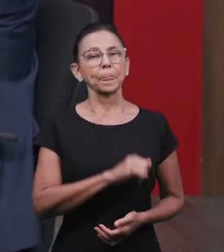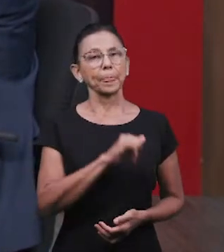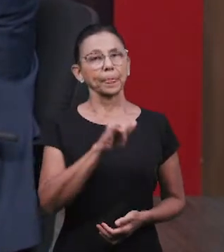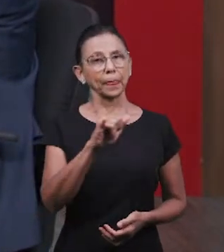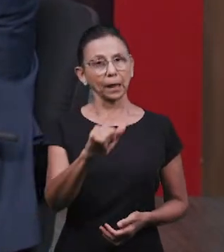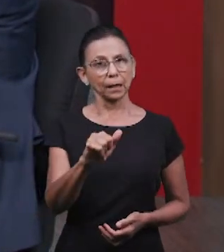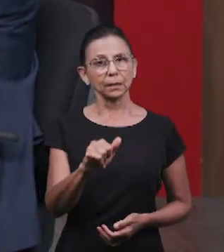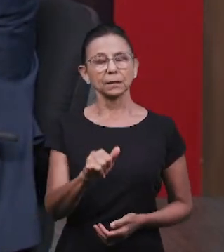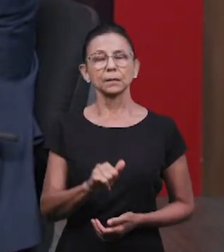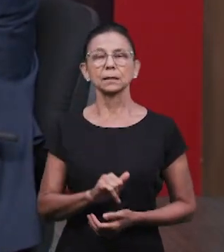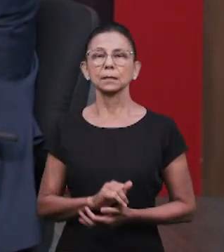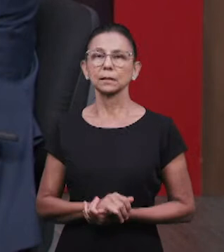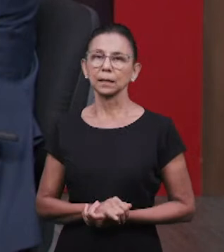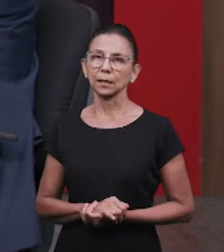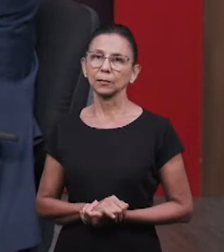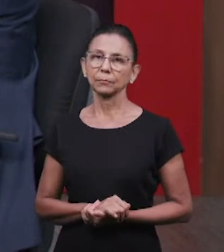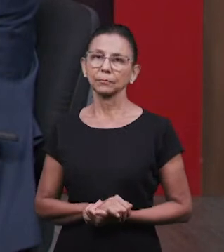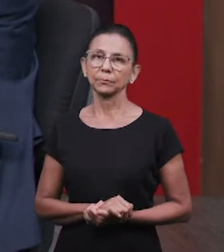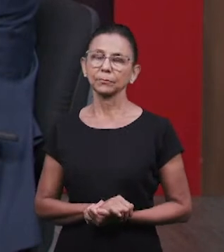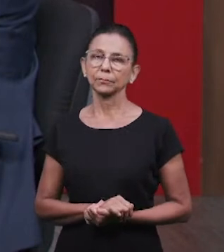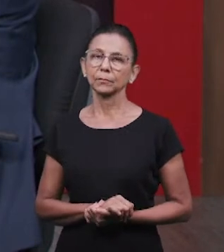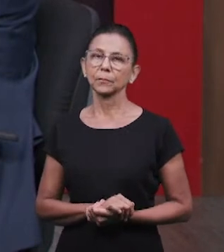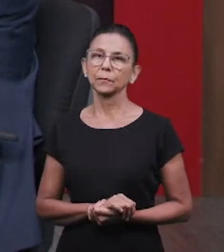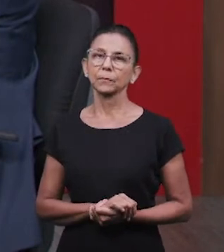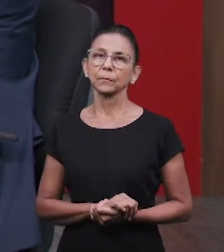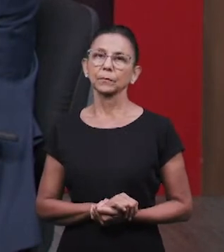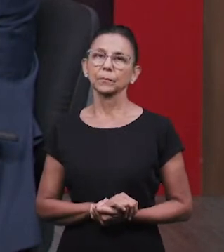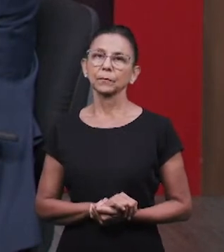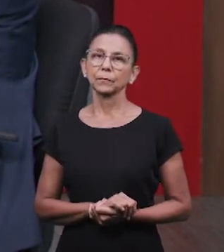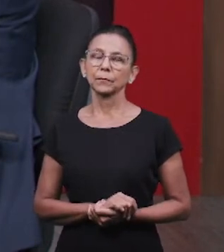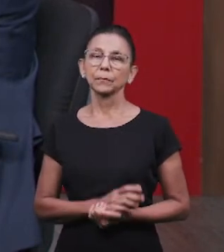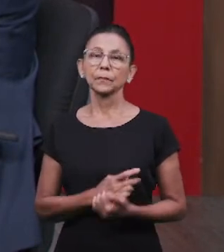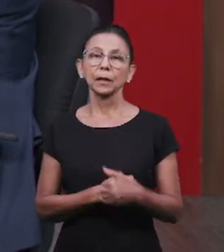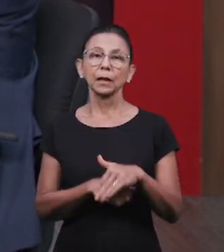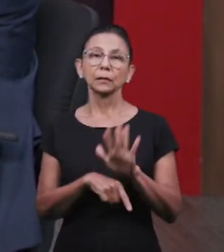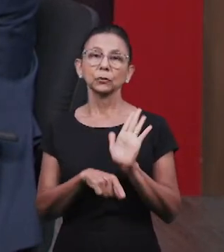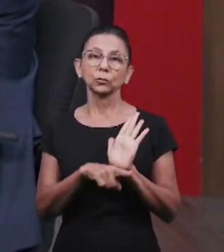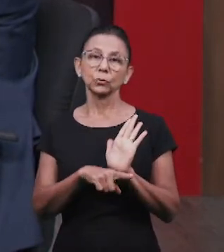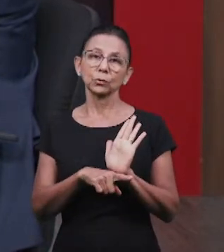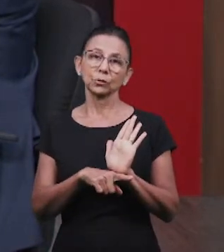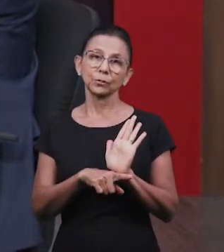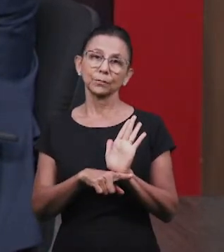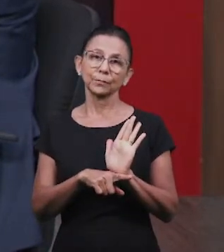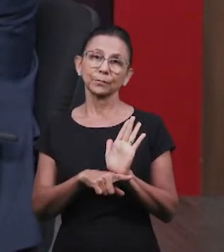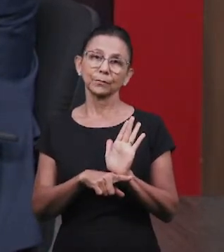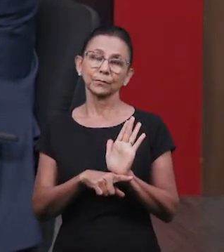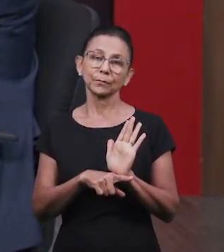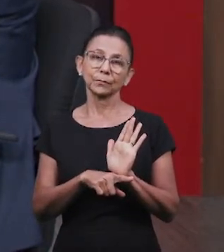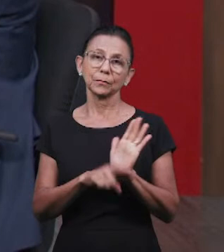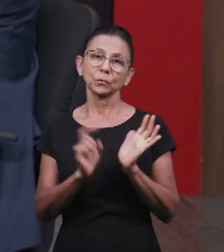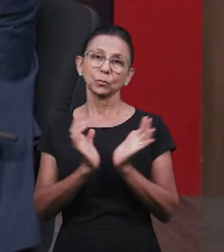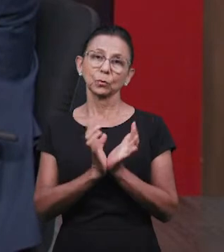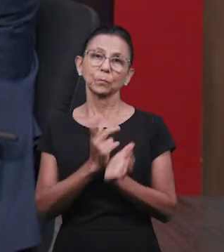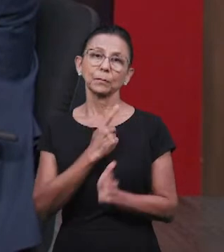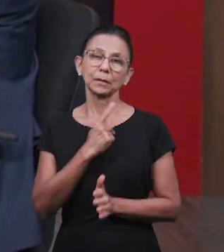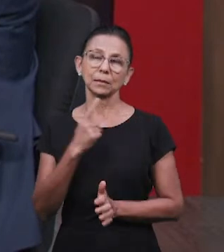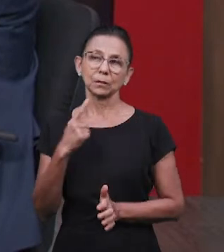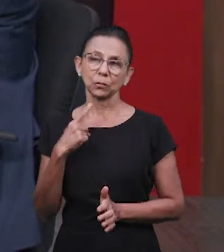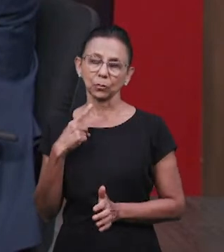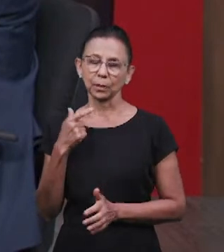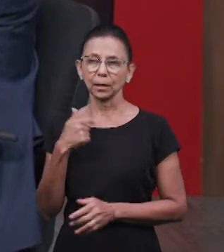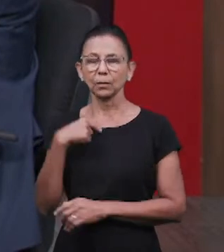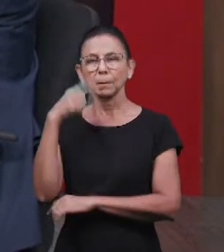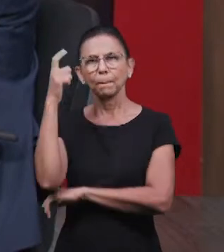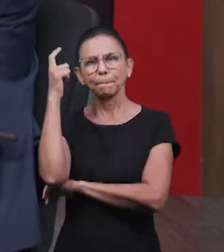e para as professoras que estão nos assistindo, nos ajudem, aos pastores. porque esses dias eu estava refletindo o seguinte: